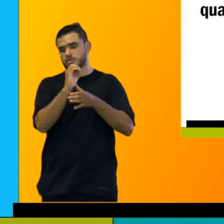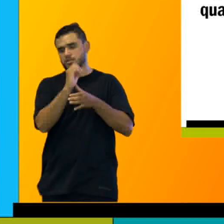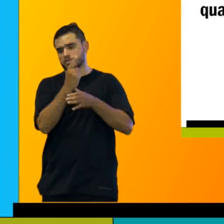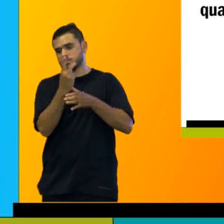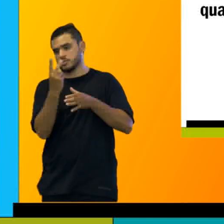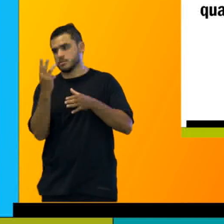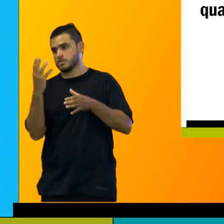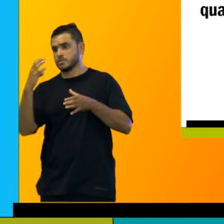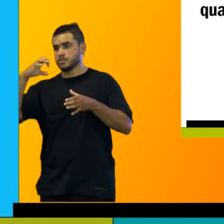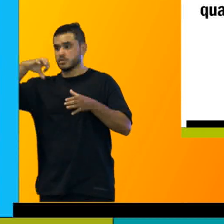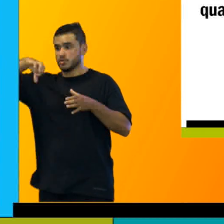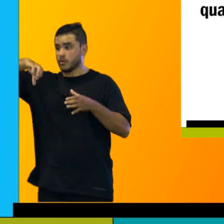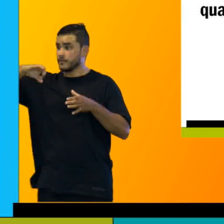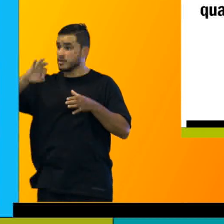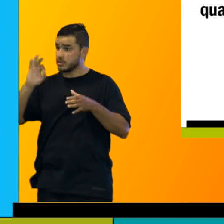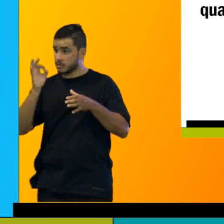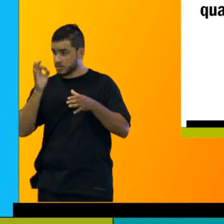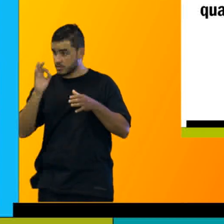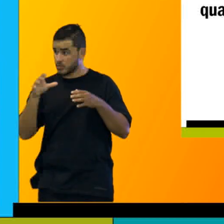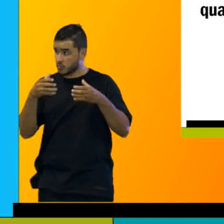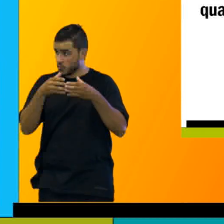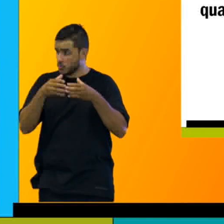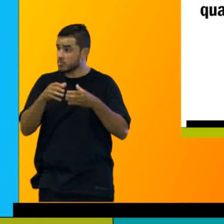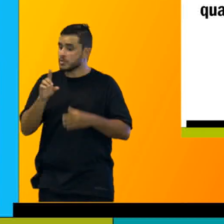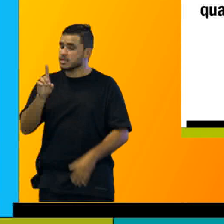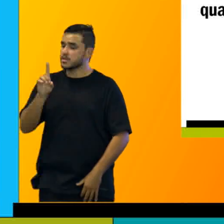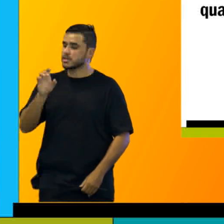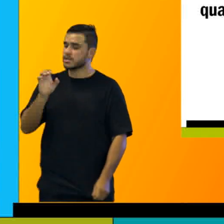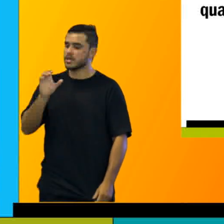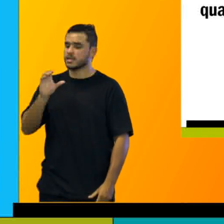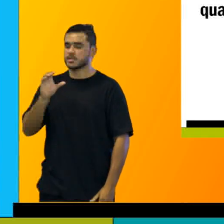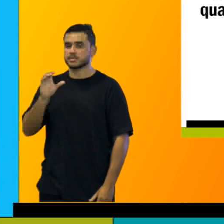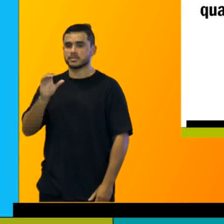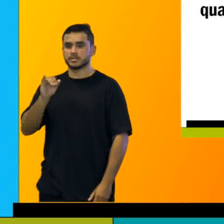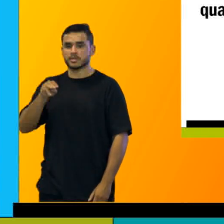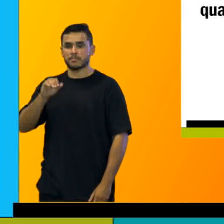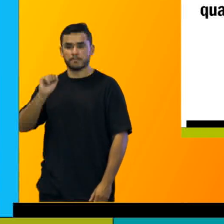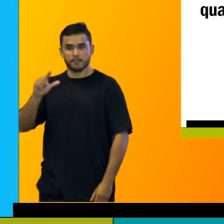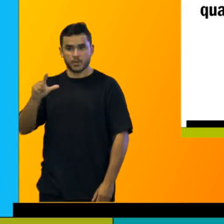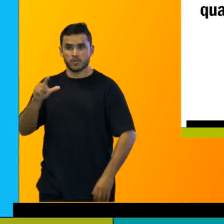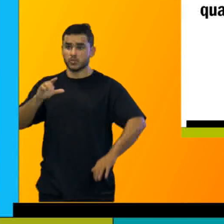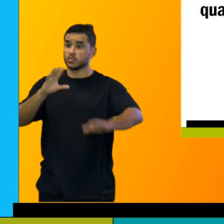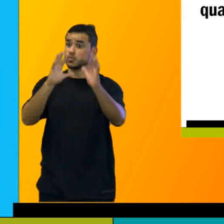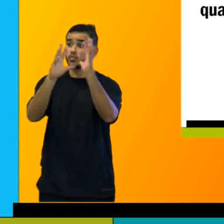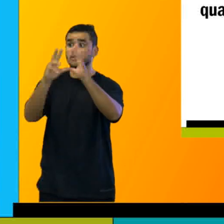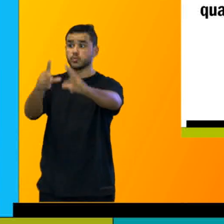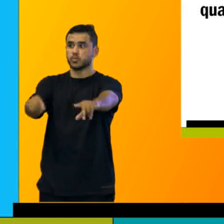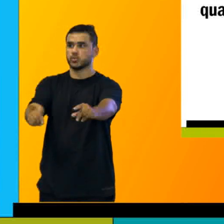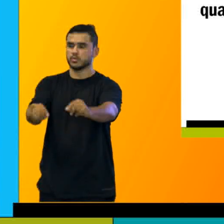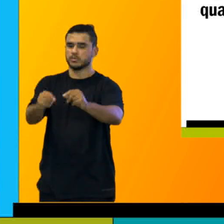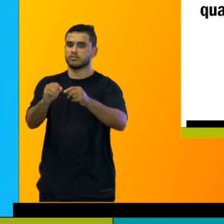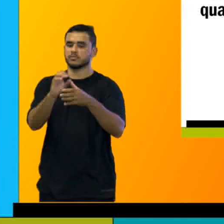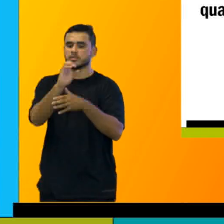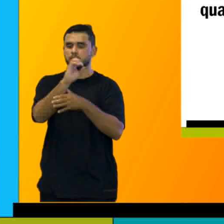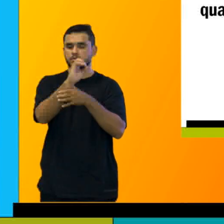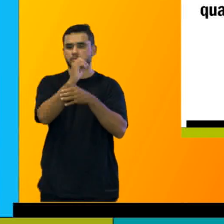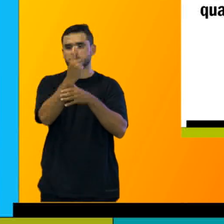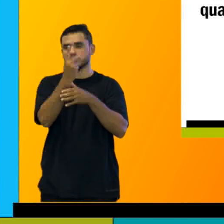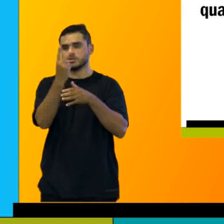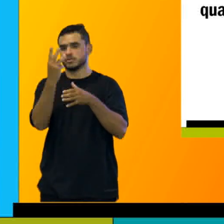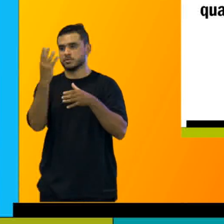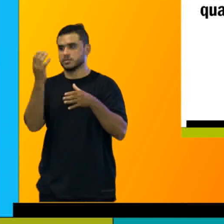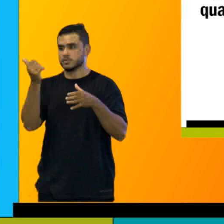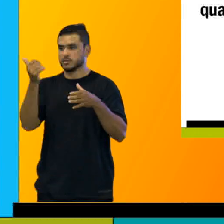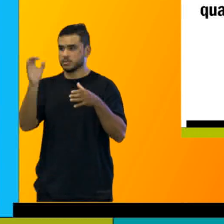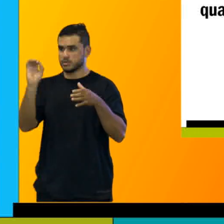a 9. Todos os números nós construímos com esses 10 algarismos. 1 a 9 e mais